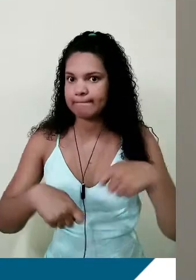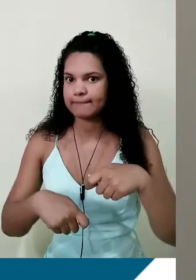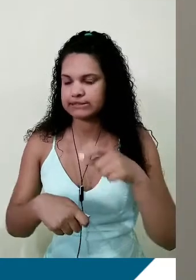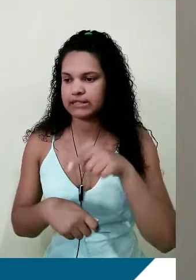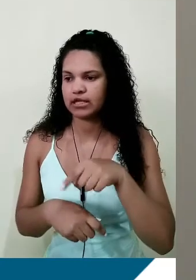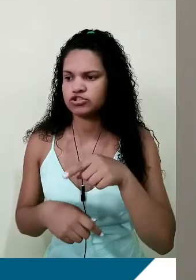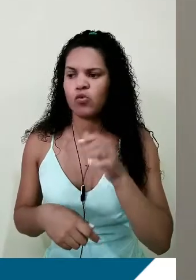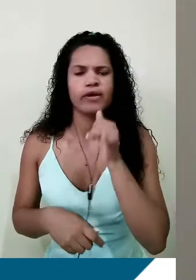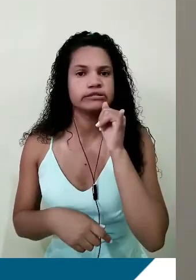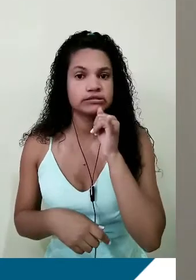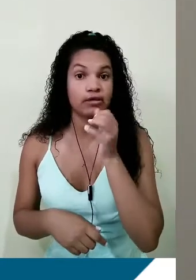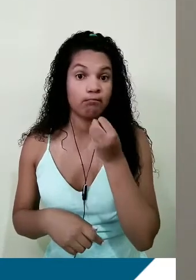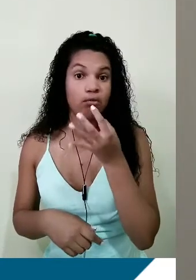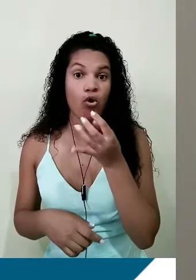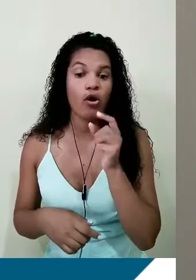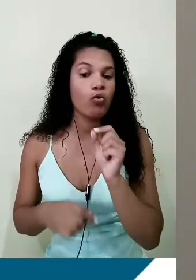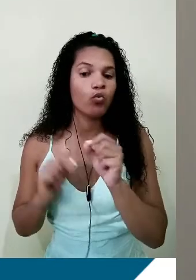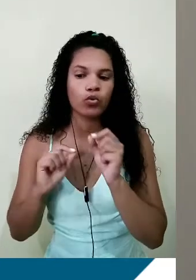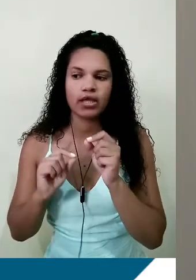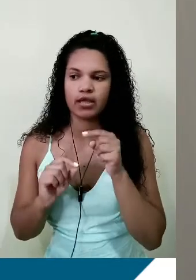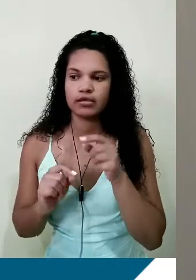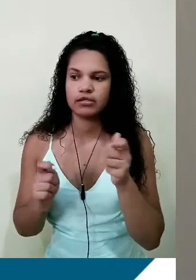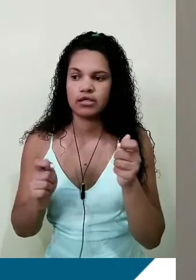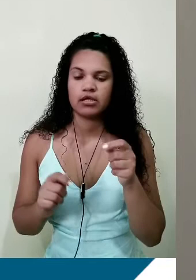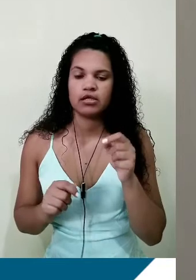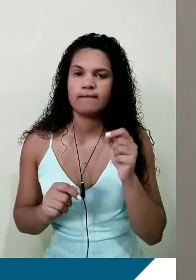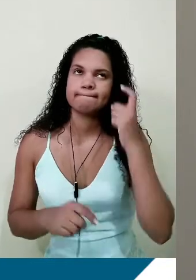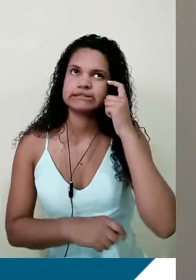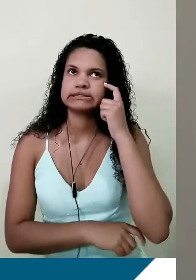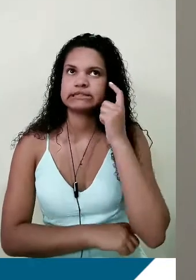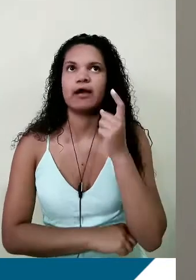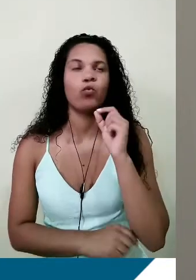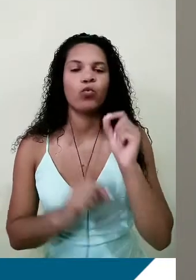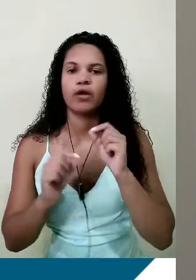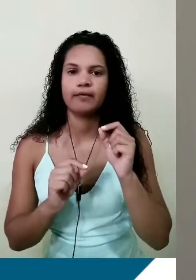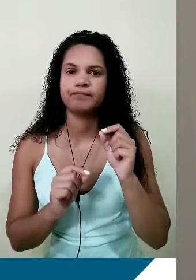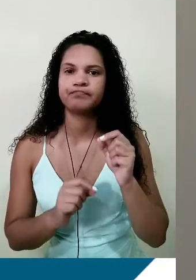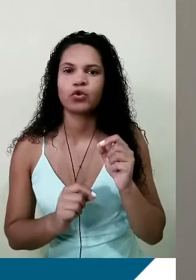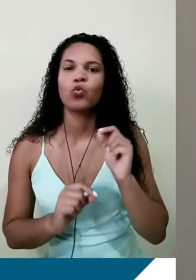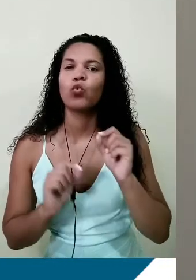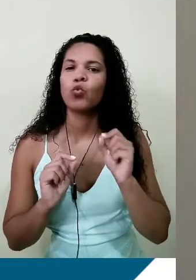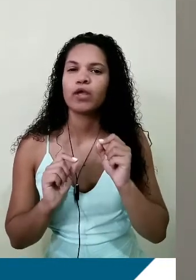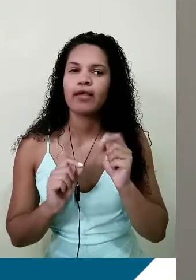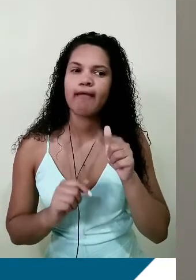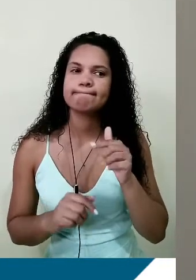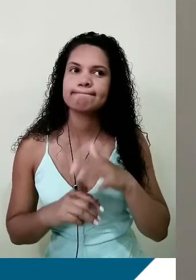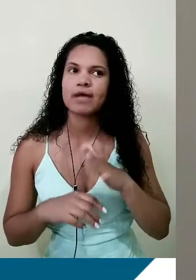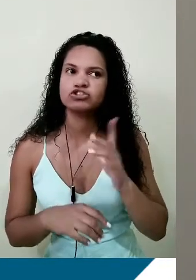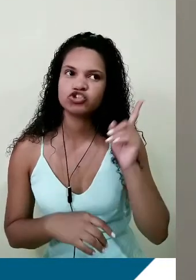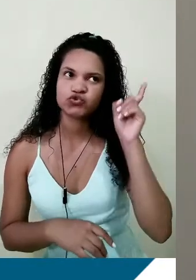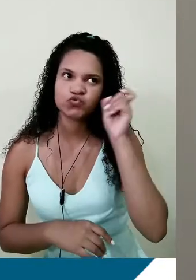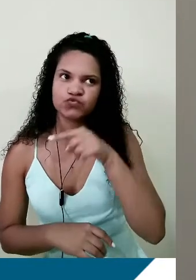o conceito de capacidade térmica é pensarem o que é mais difícil, você esquentar